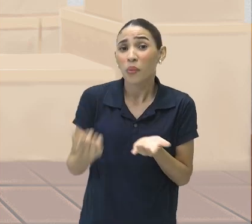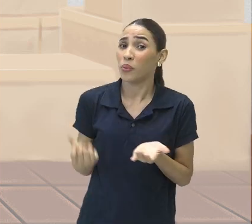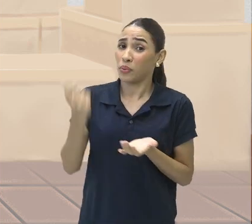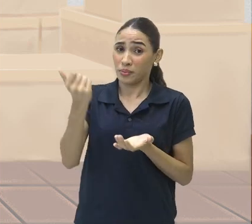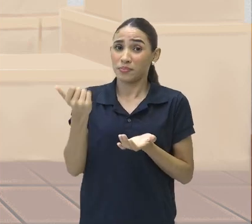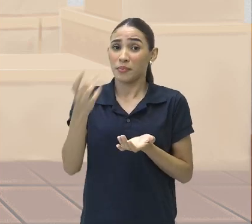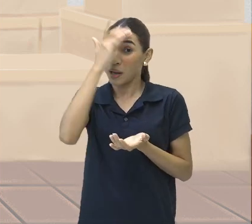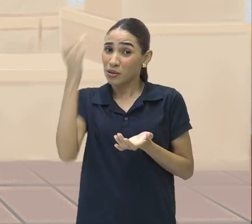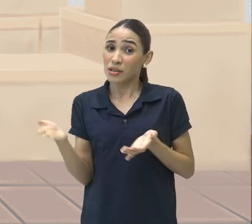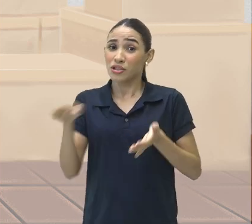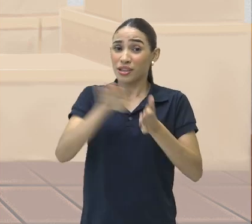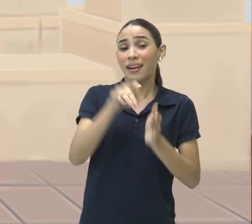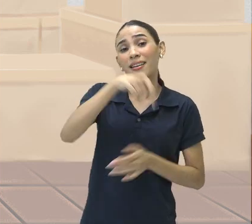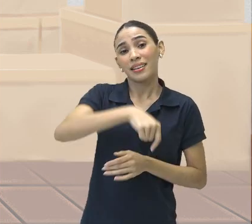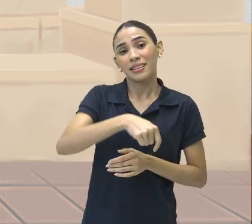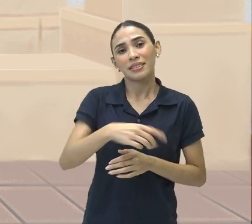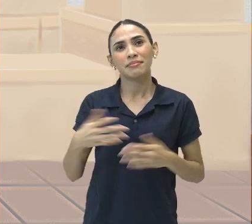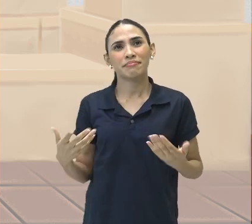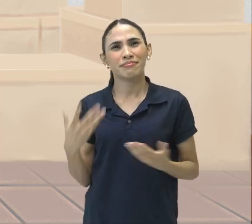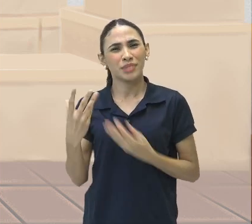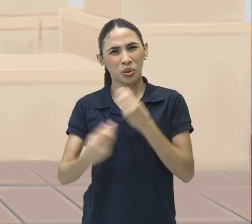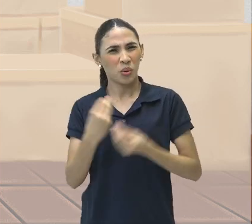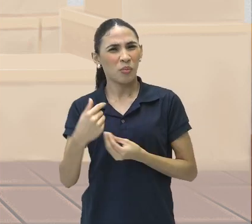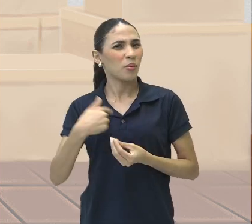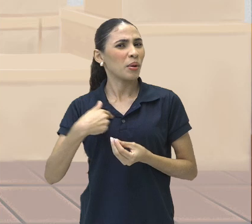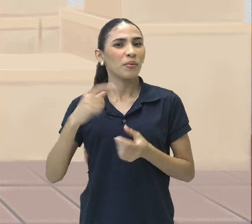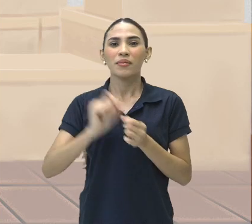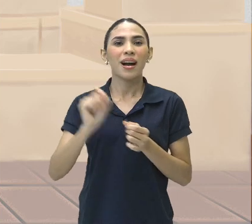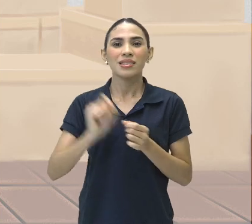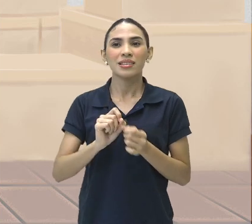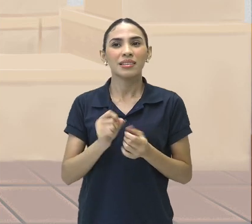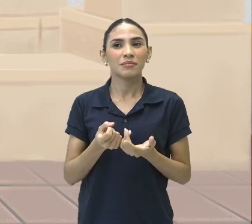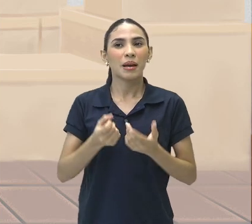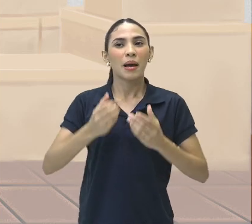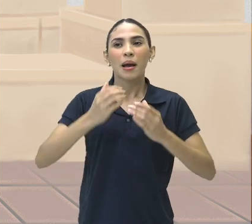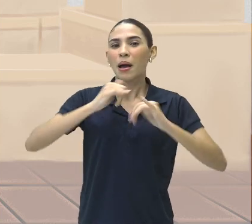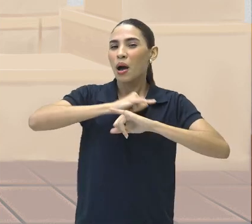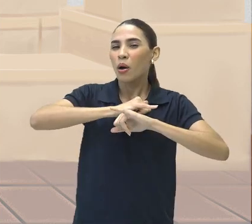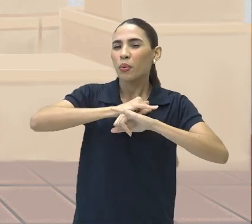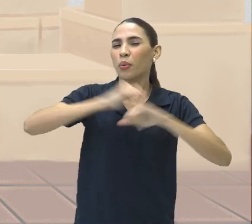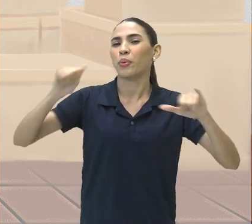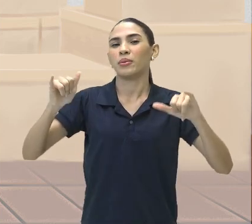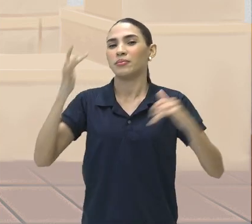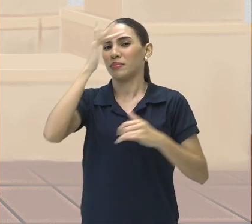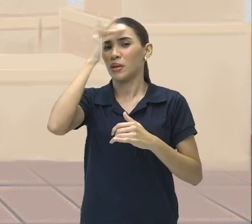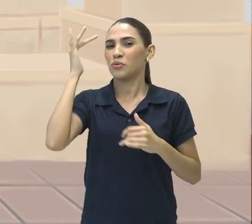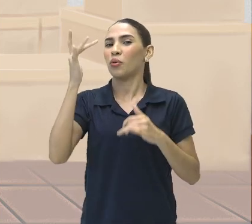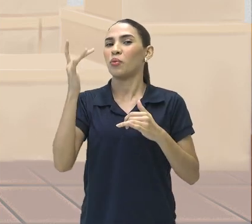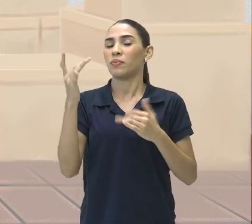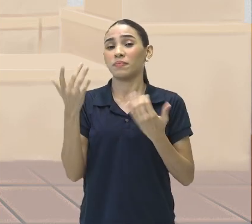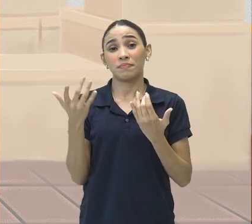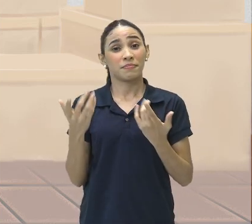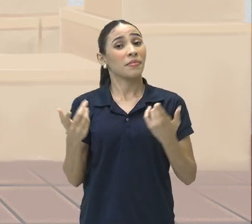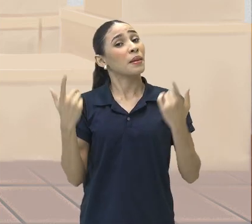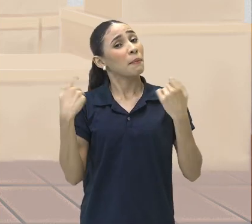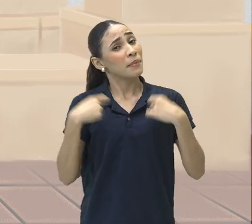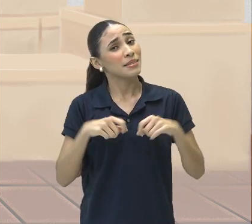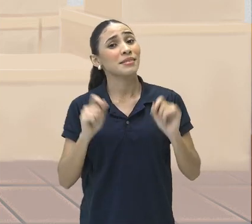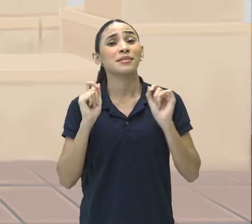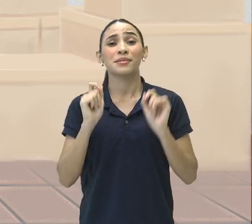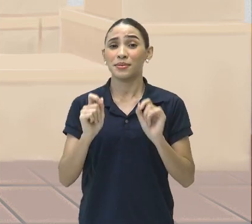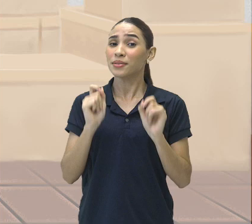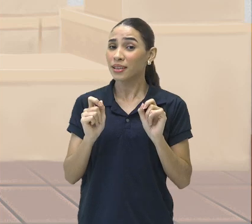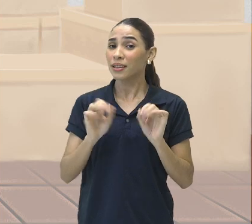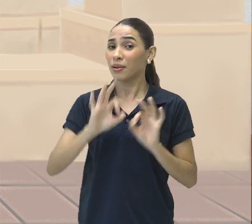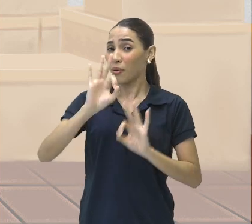têm que chegar, não é mesmo? E aí, como é que eu vou fazer para me comunicar com essas pessoas? Eu vou ter que vou ter que fazer